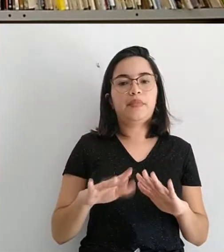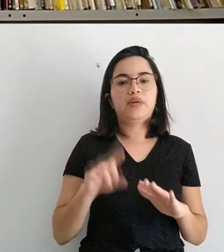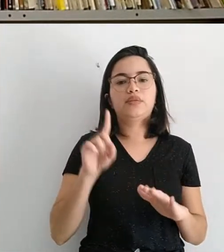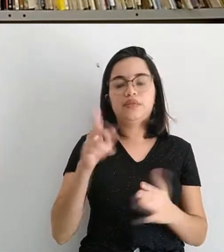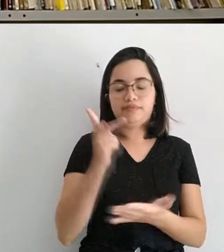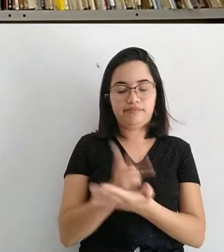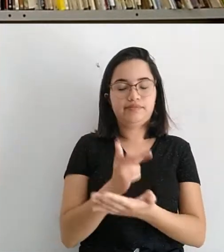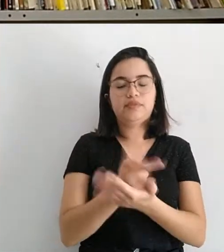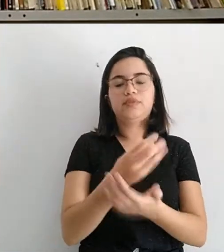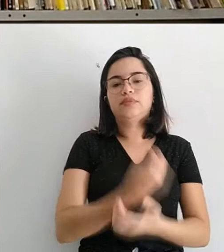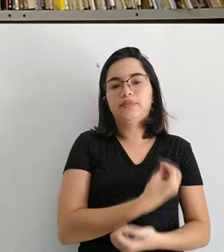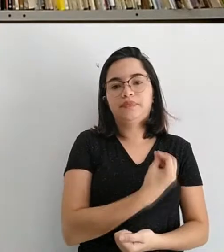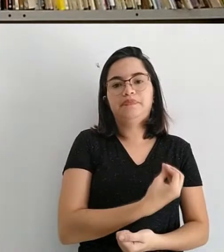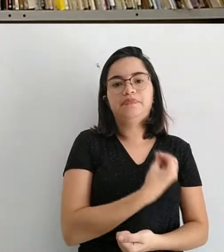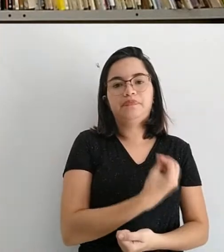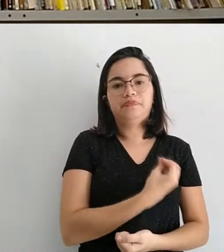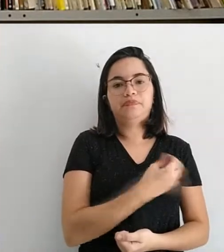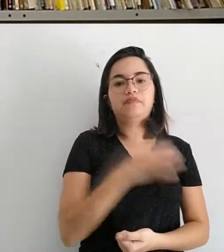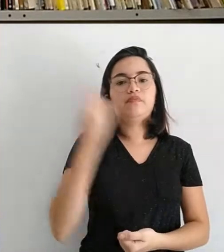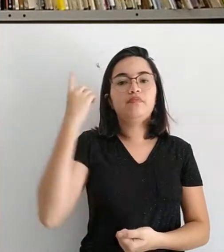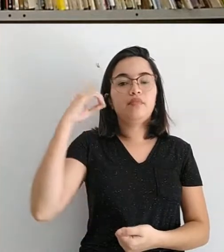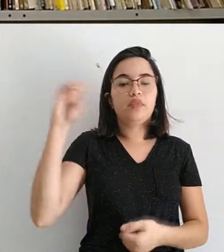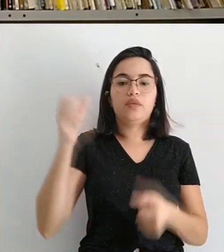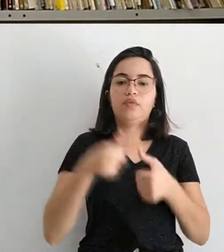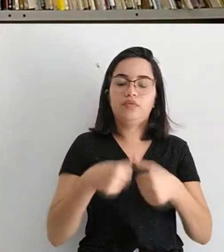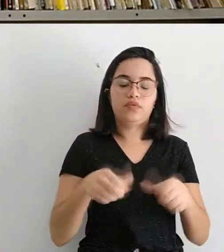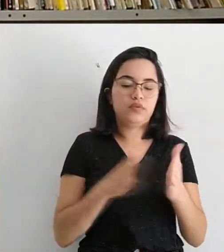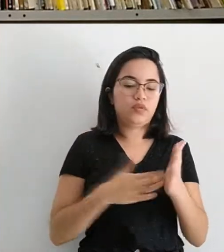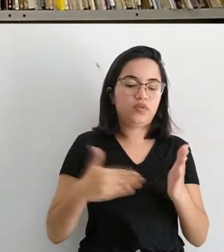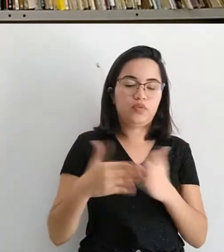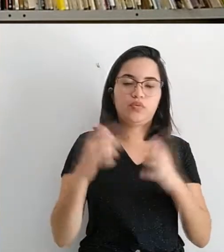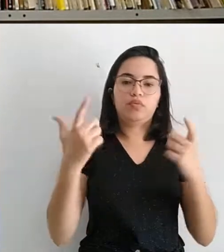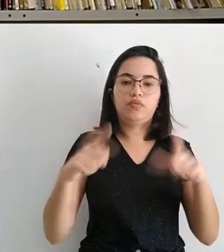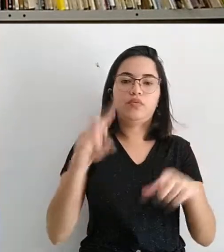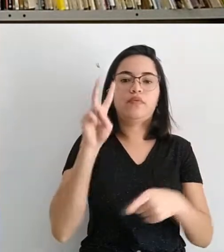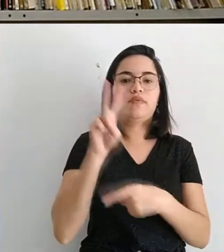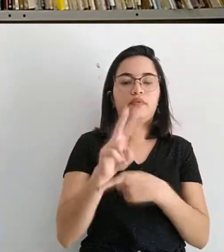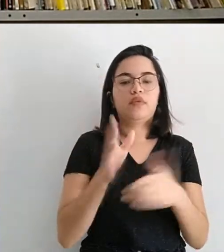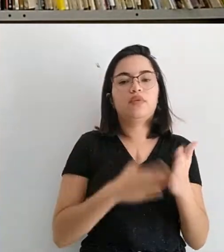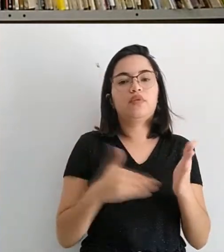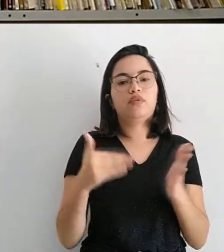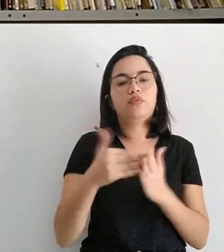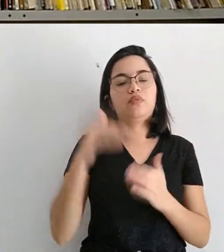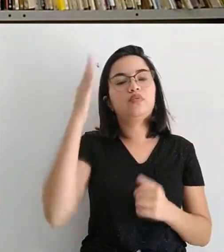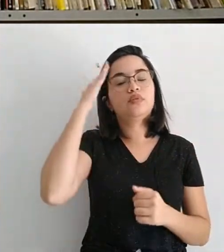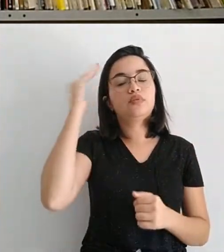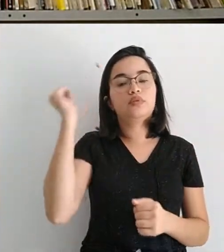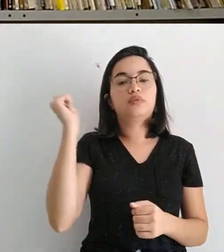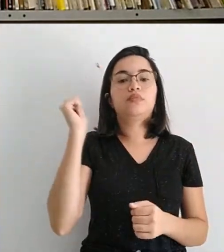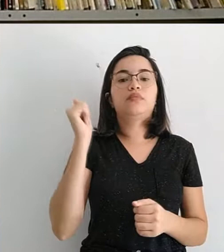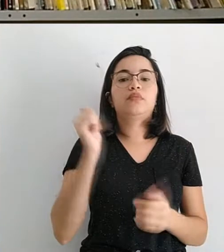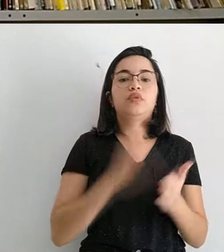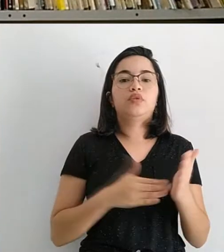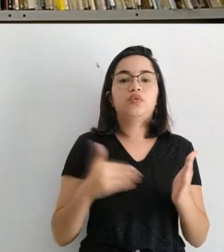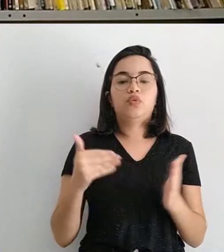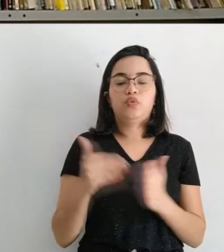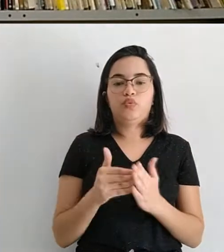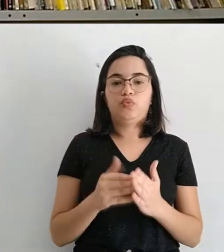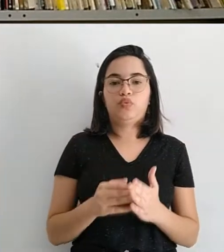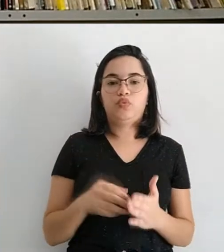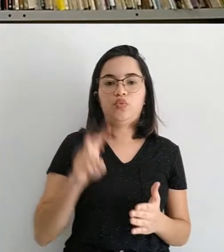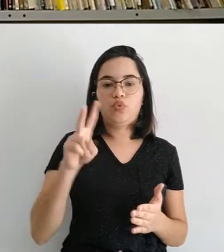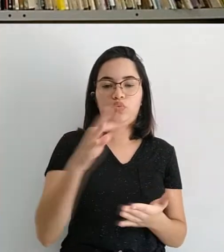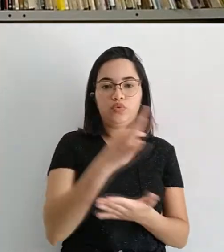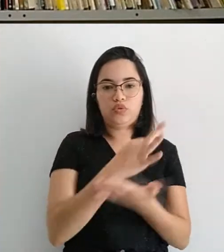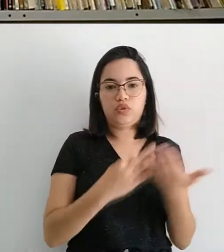vai deixar de existir. Deus está em toda parte, vê tudo, sabe tudo. Eu queria ler 2 textos no